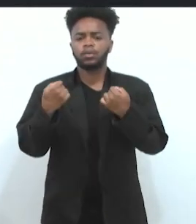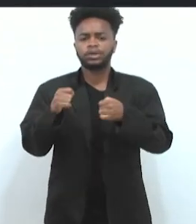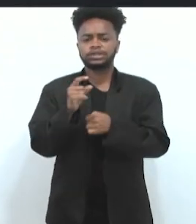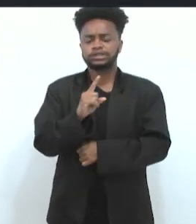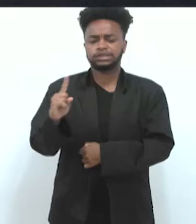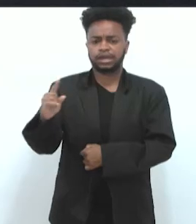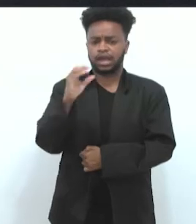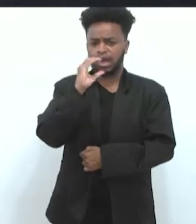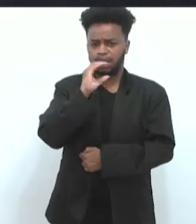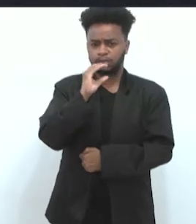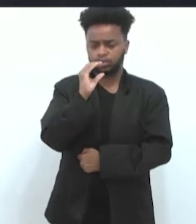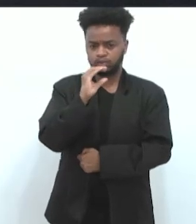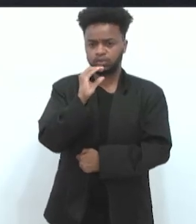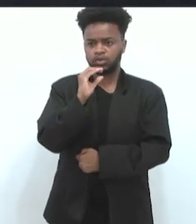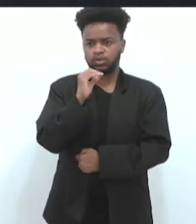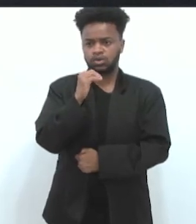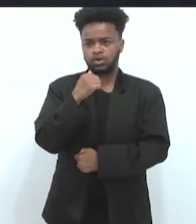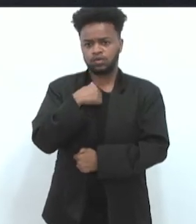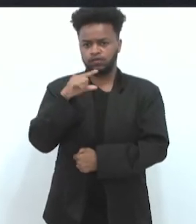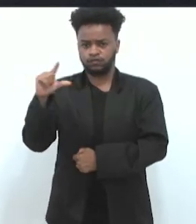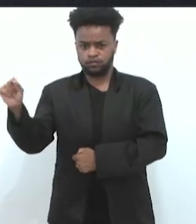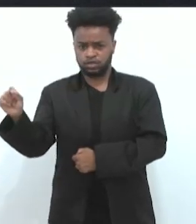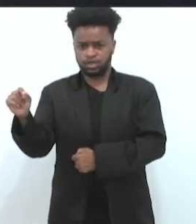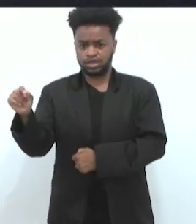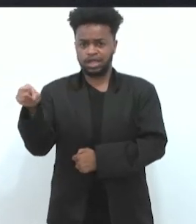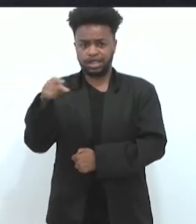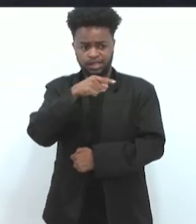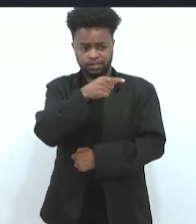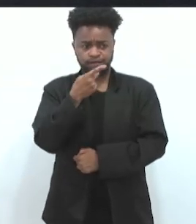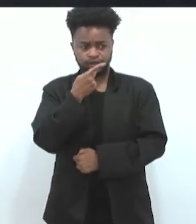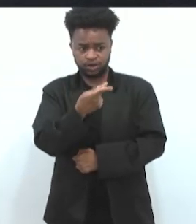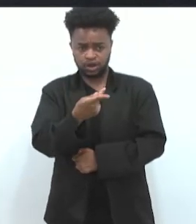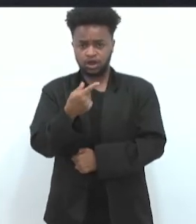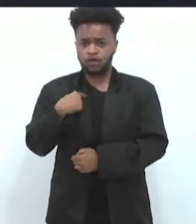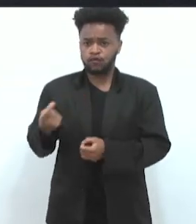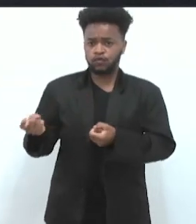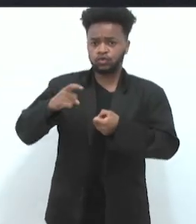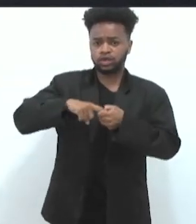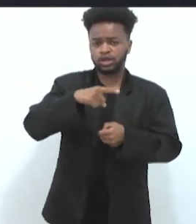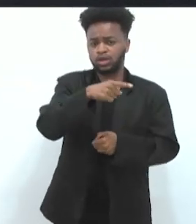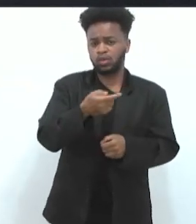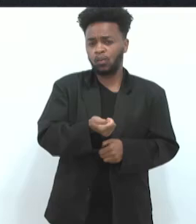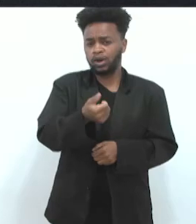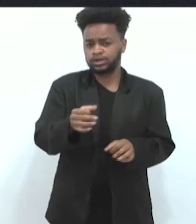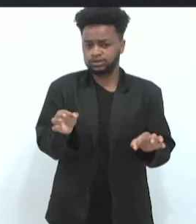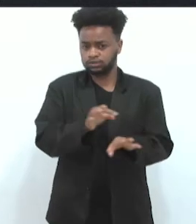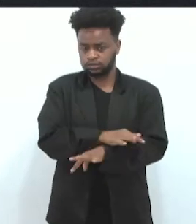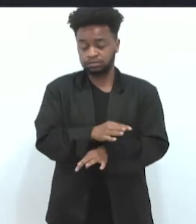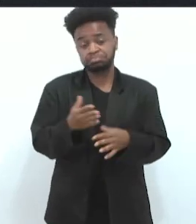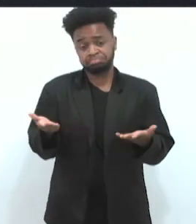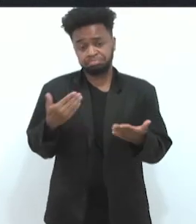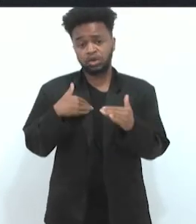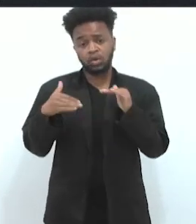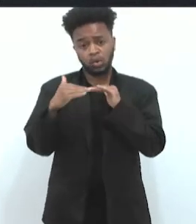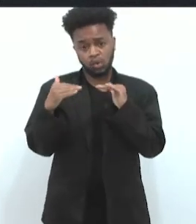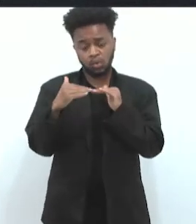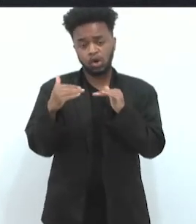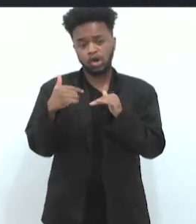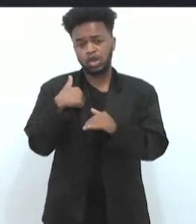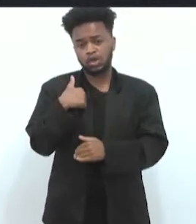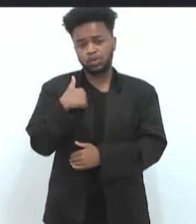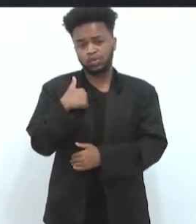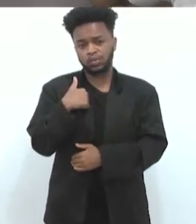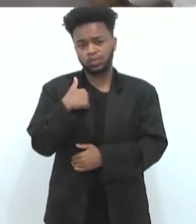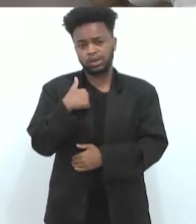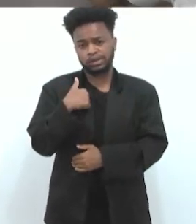alguns minutos. Eu saí, o Luiz Paulo estava falando, quando eu voltei ele estava já concluindo. Eu concordo plenamente, eu só não peguei, se